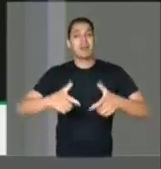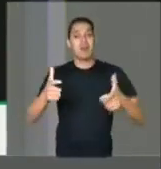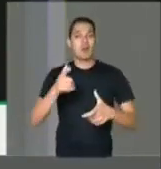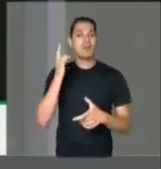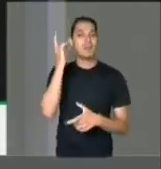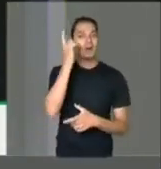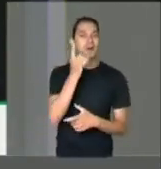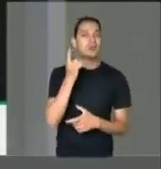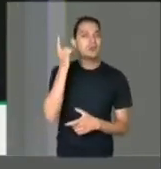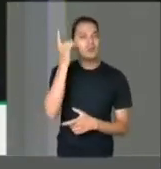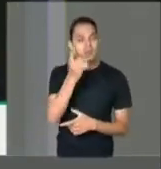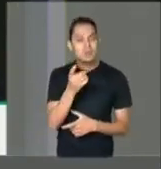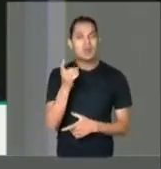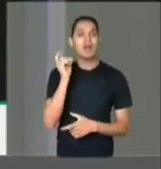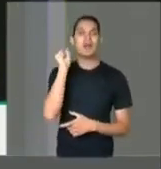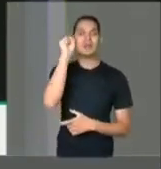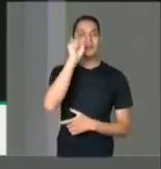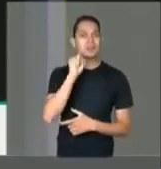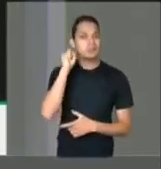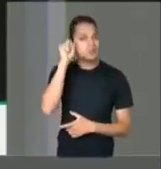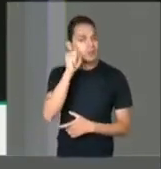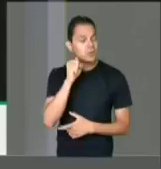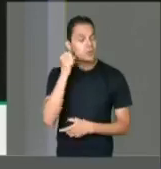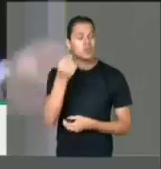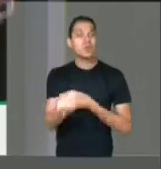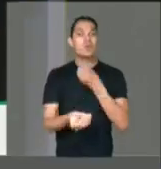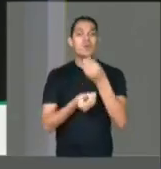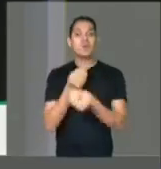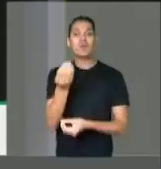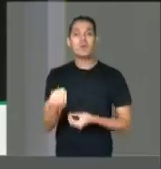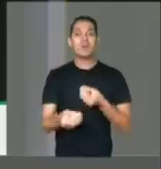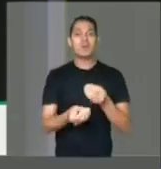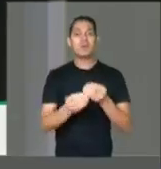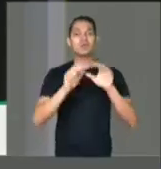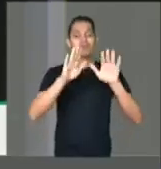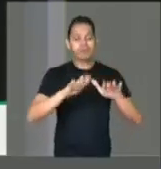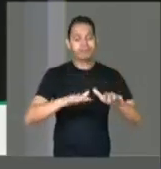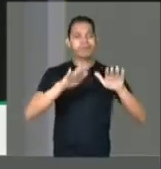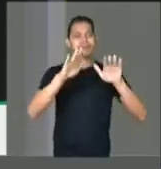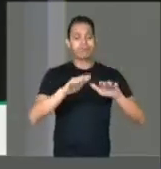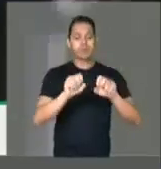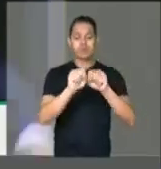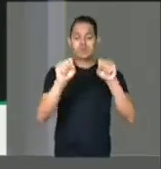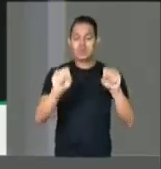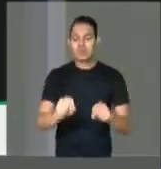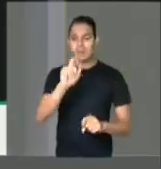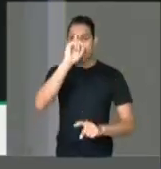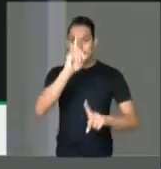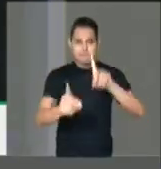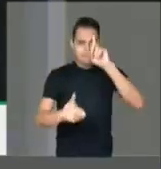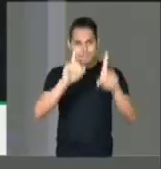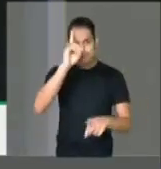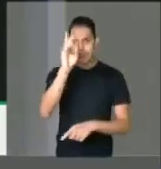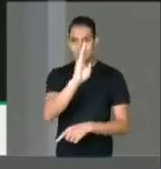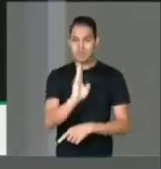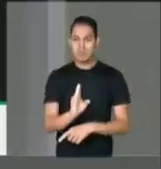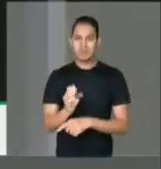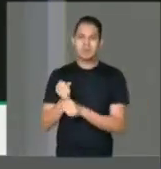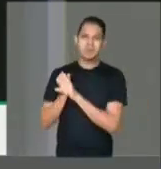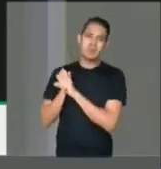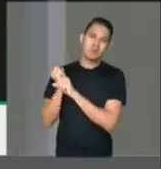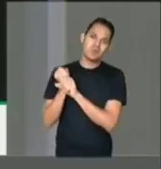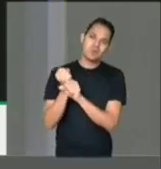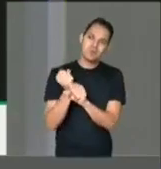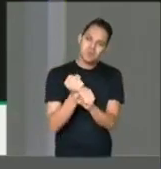senhores deputados e senadores estão ajoelhados a esse sistema que manda no Brasil ao longo de muitas